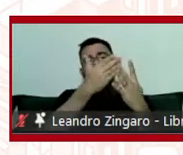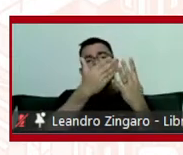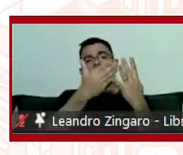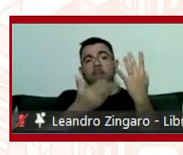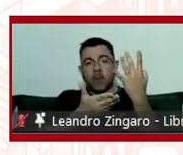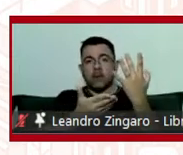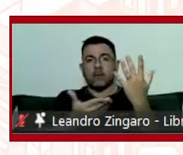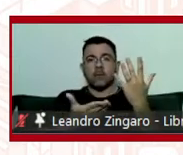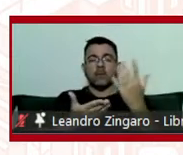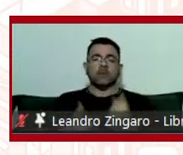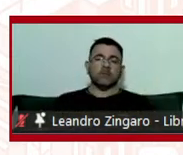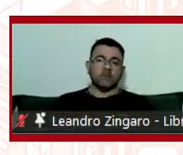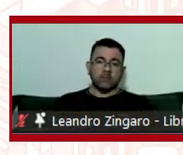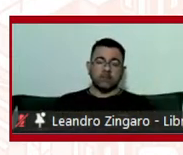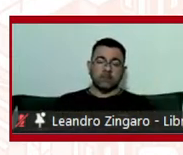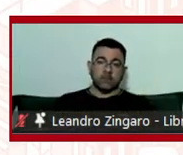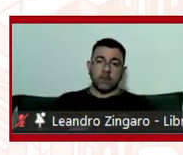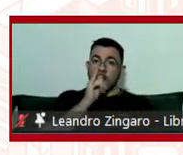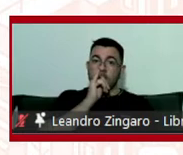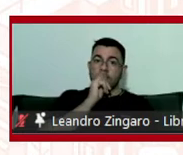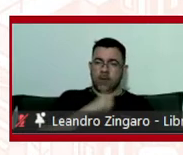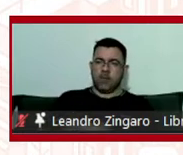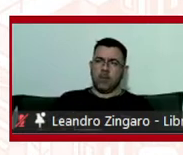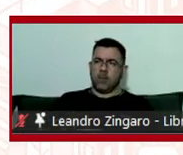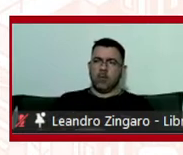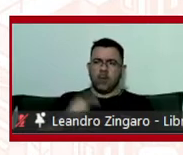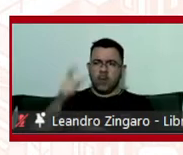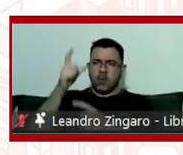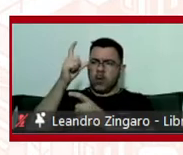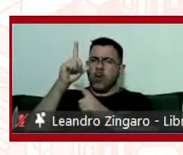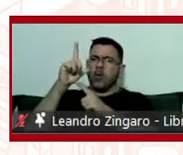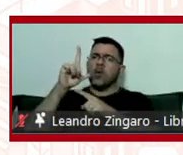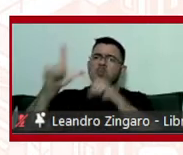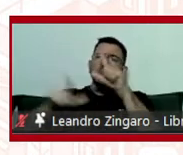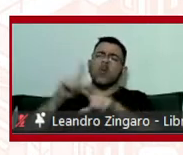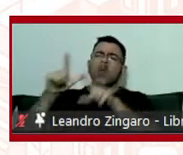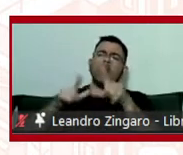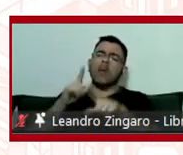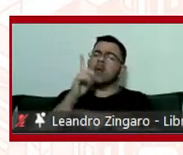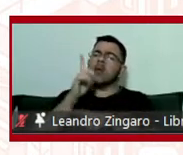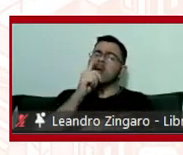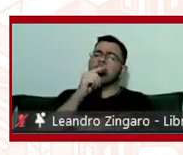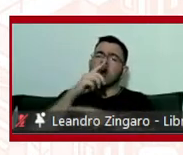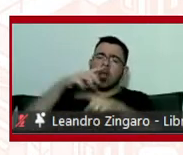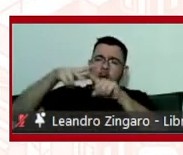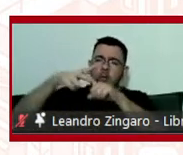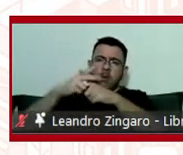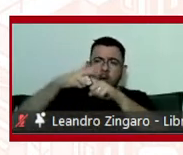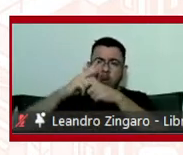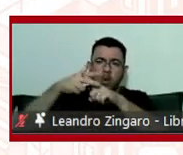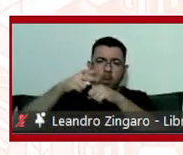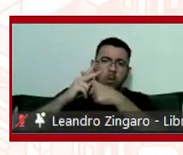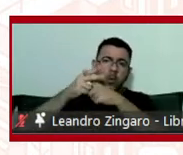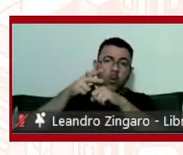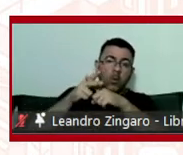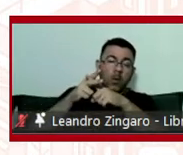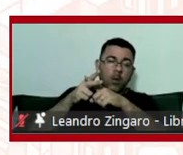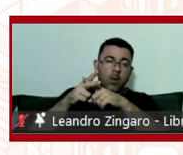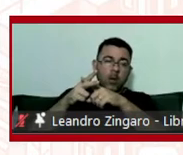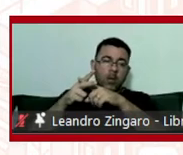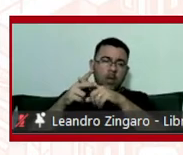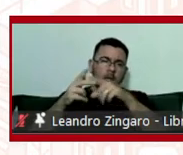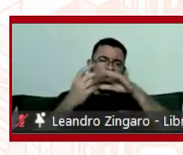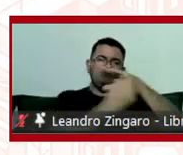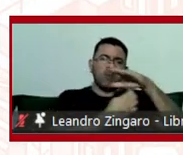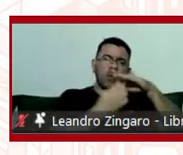cadastra que você trabalha como encanador a gente tem um curso R digital a gente manda o curso para